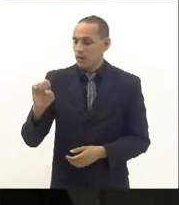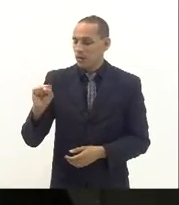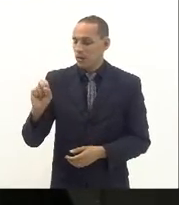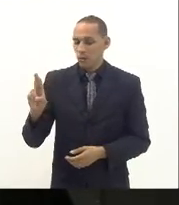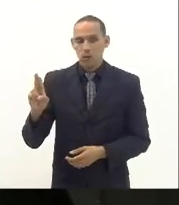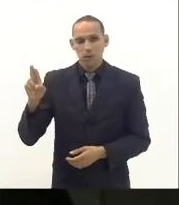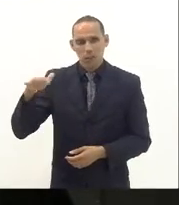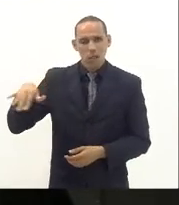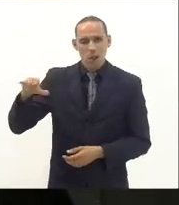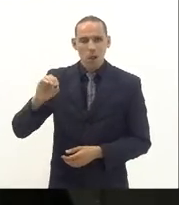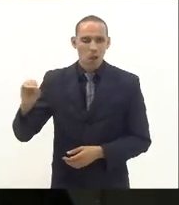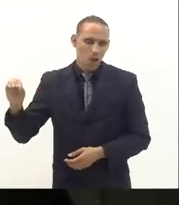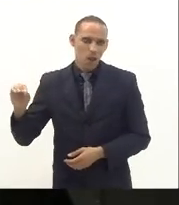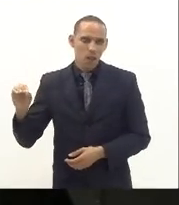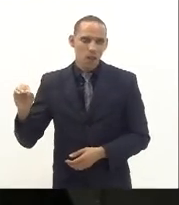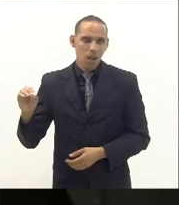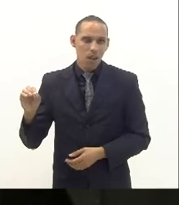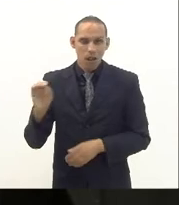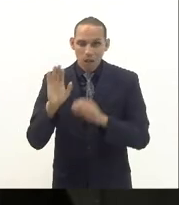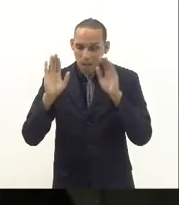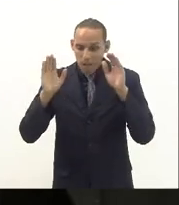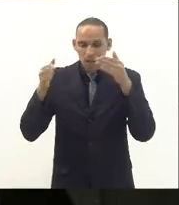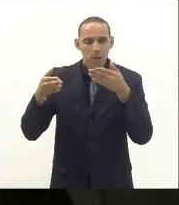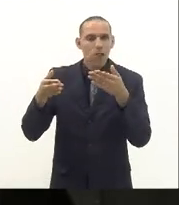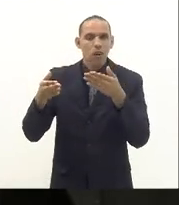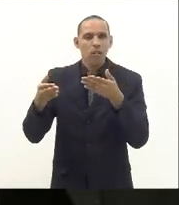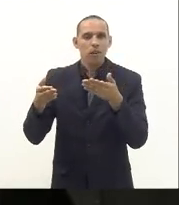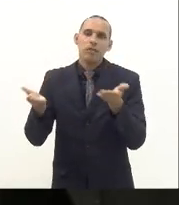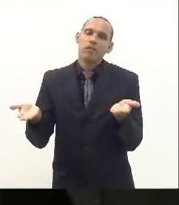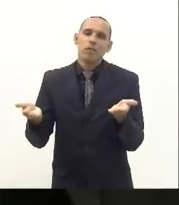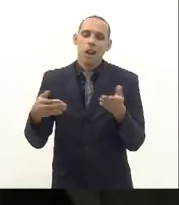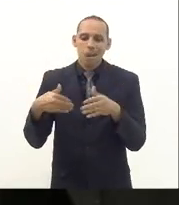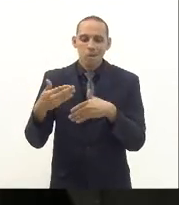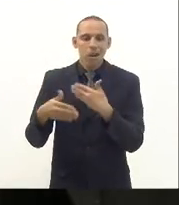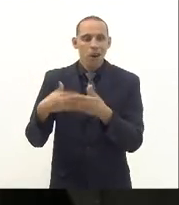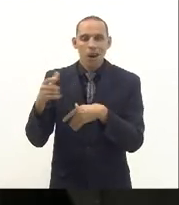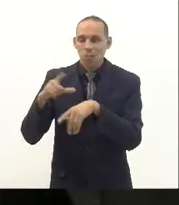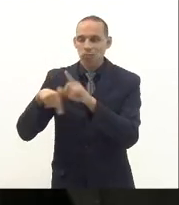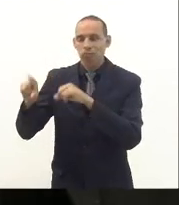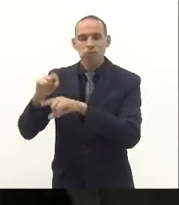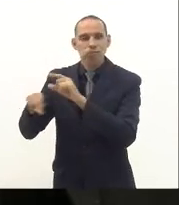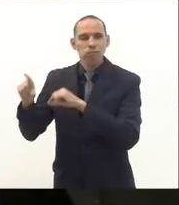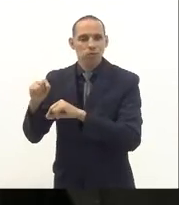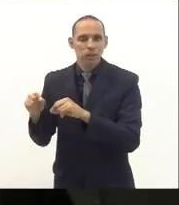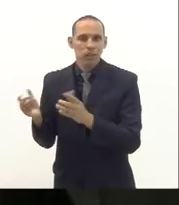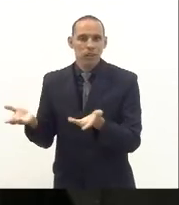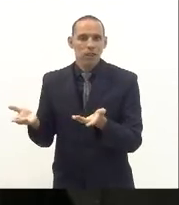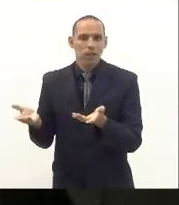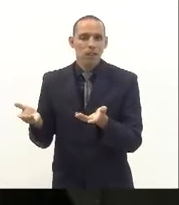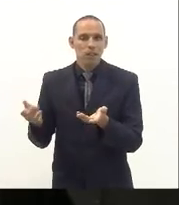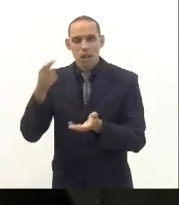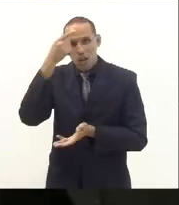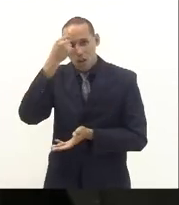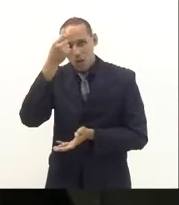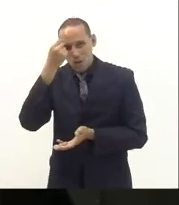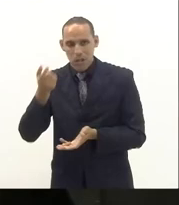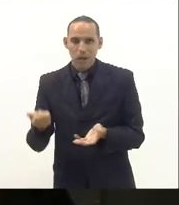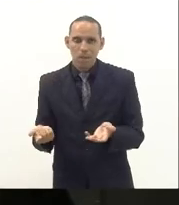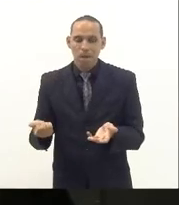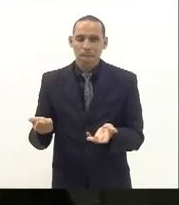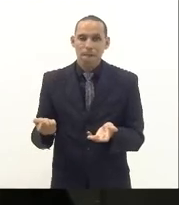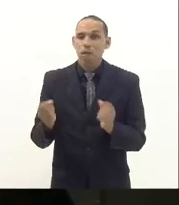na zona oeste ela visava exatamente nesses processos de seleções de Universidade